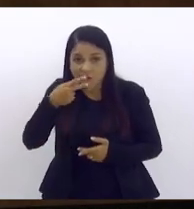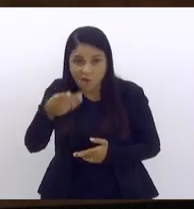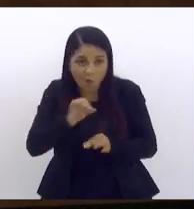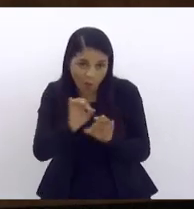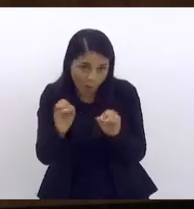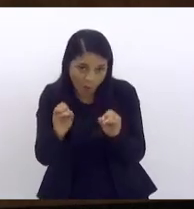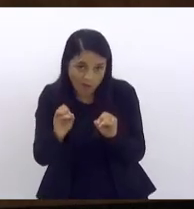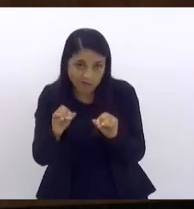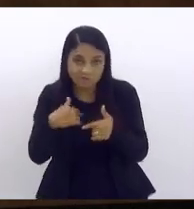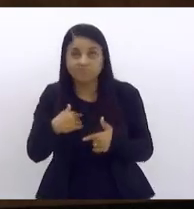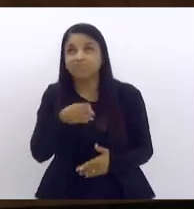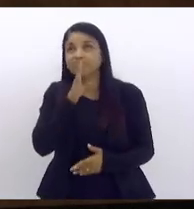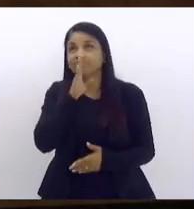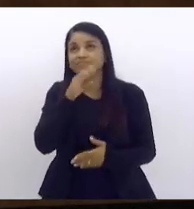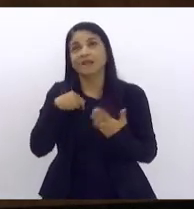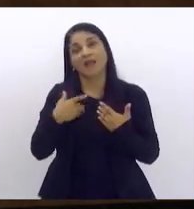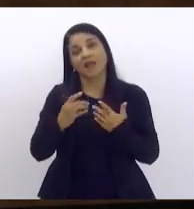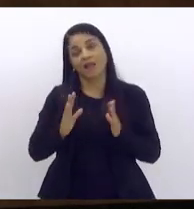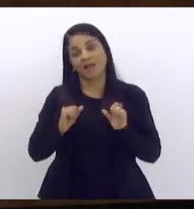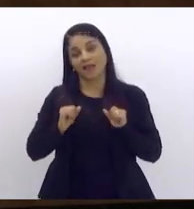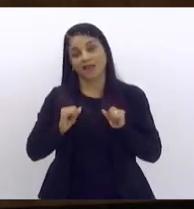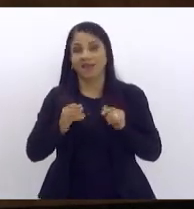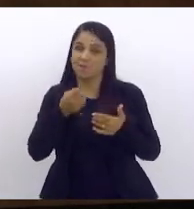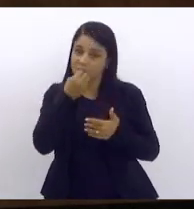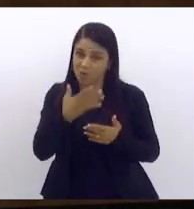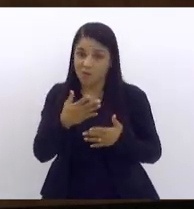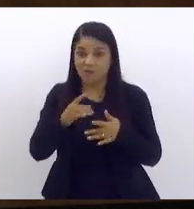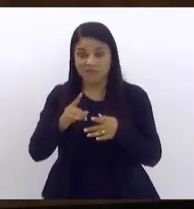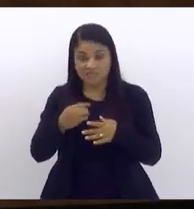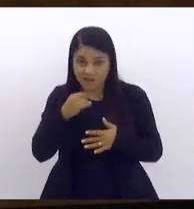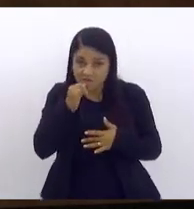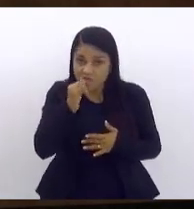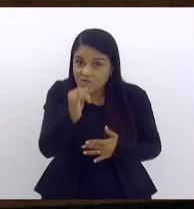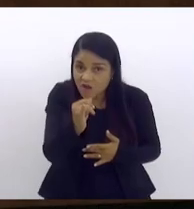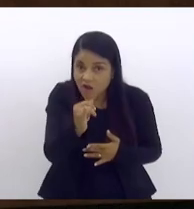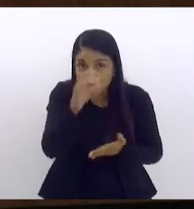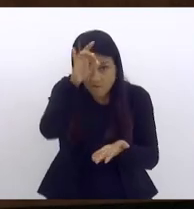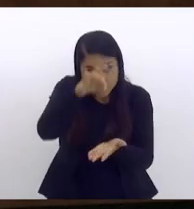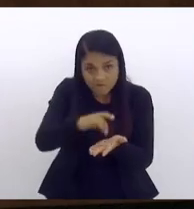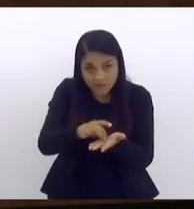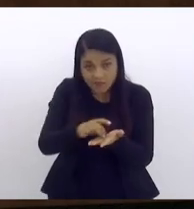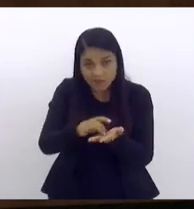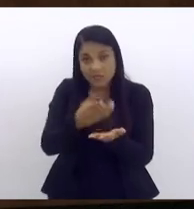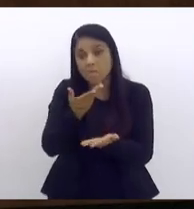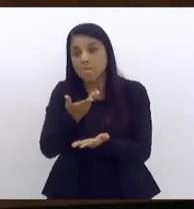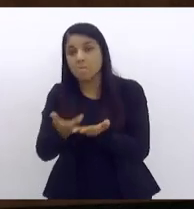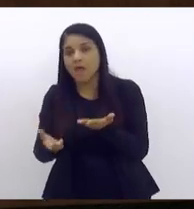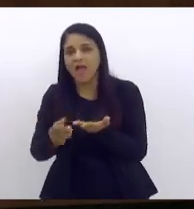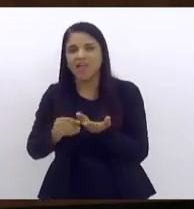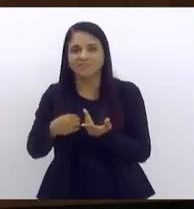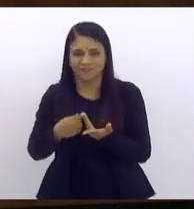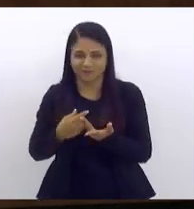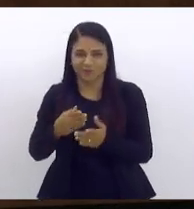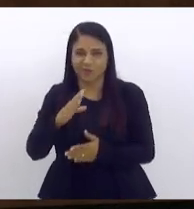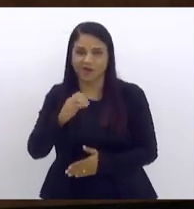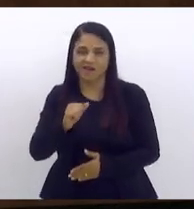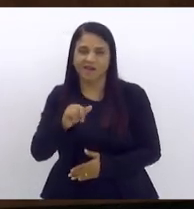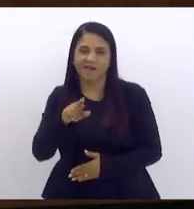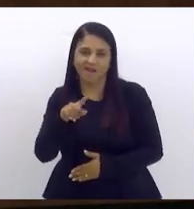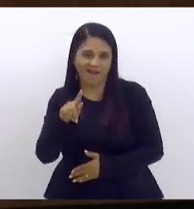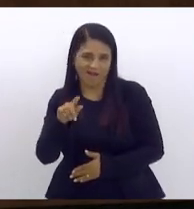perder a empresa que ele indicou, assim como os secretários, que são subservientes também, em cargo de comissão. Fica aqui, né, a